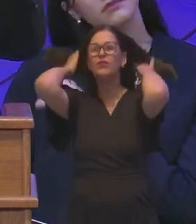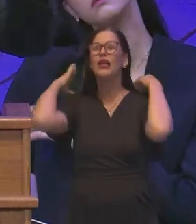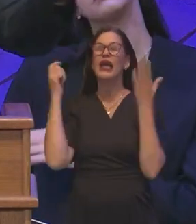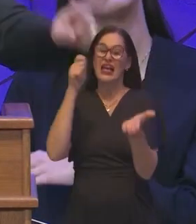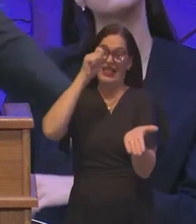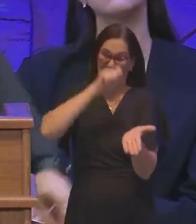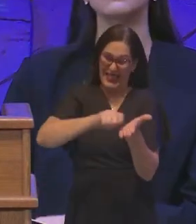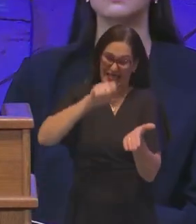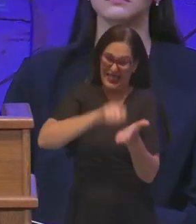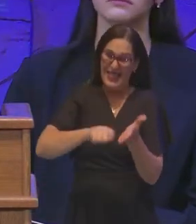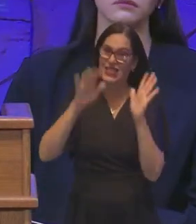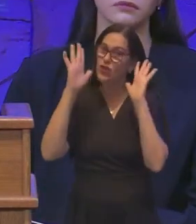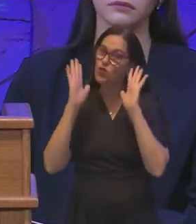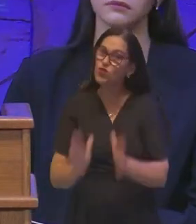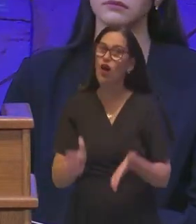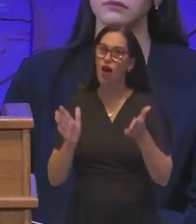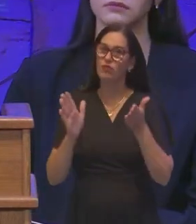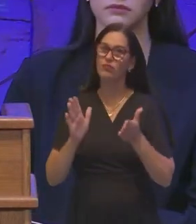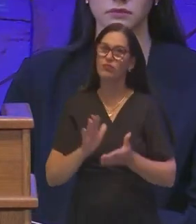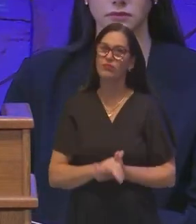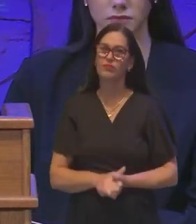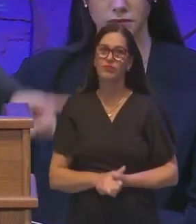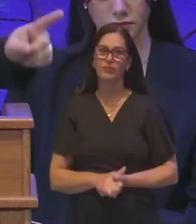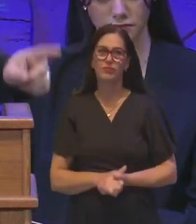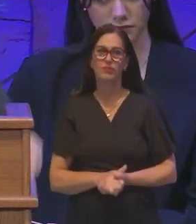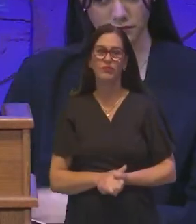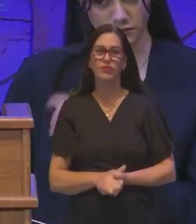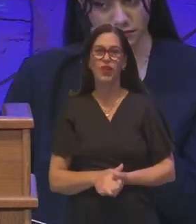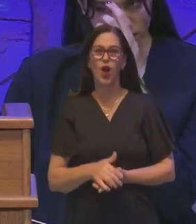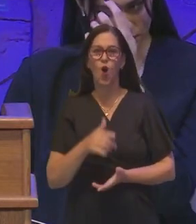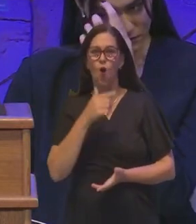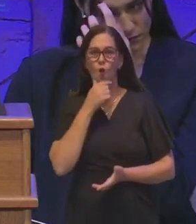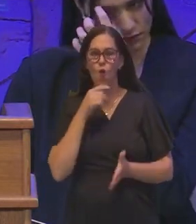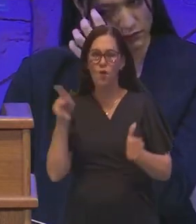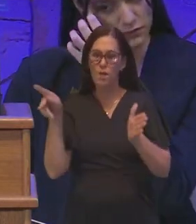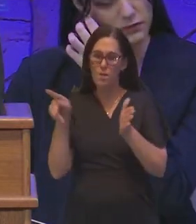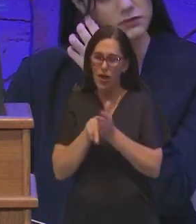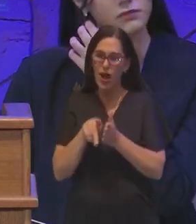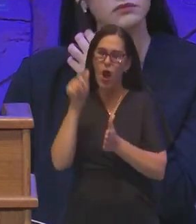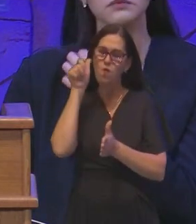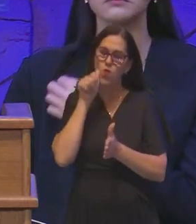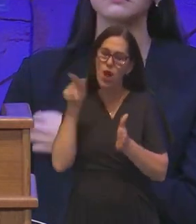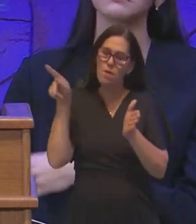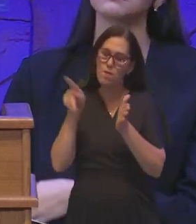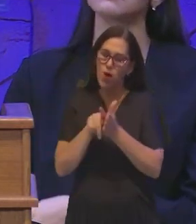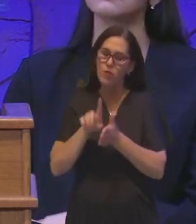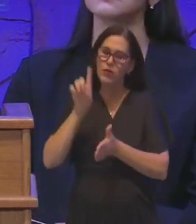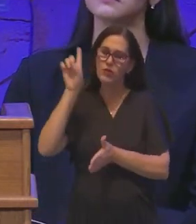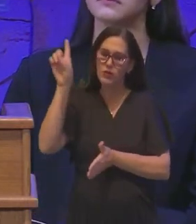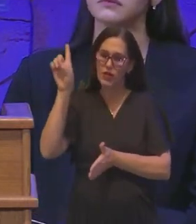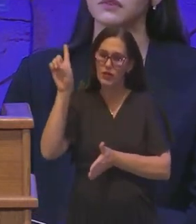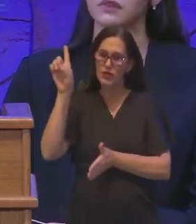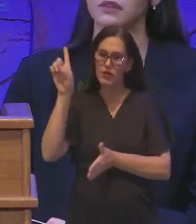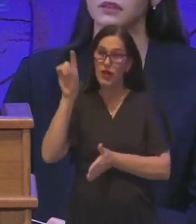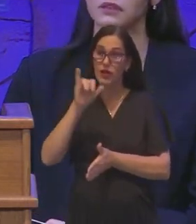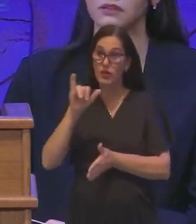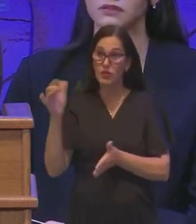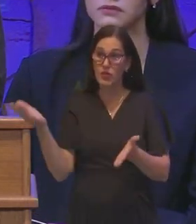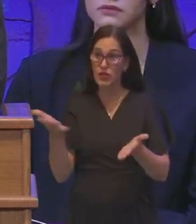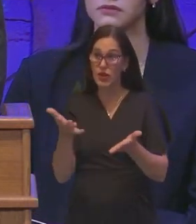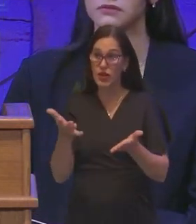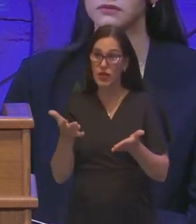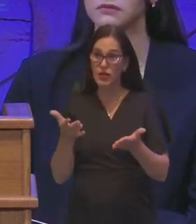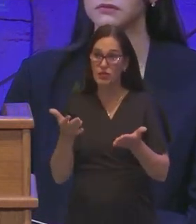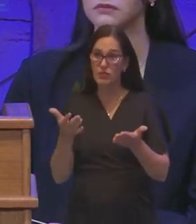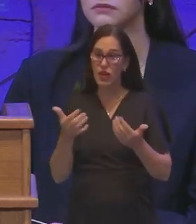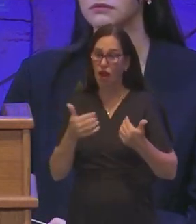está escrito. Um homem de Deus, a mulher de Deus, e se você nessa noite não se abriu